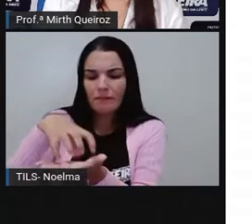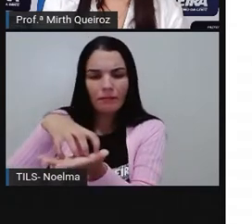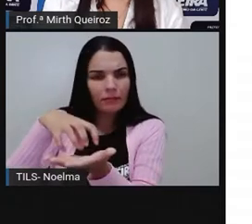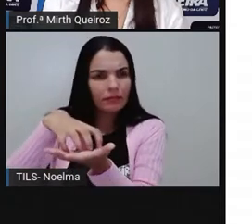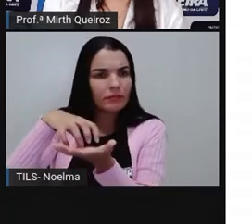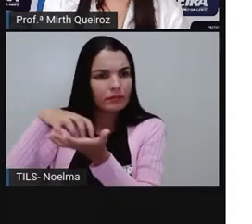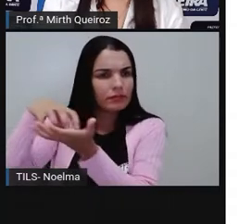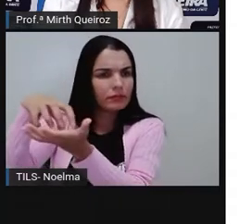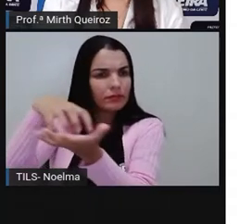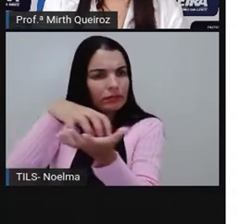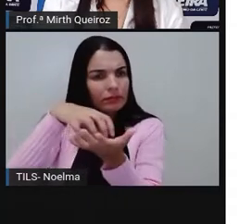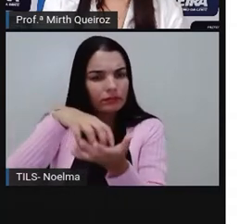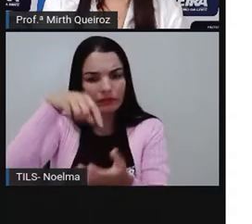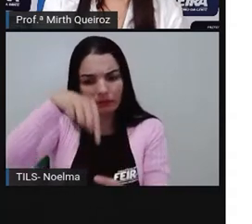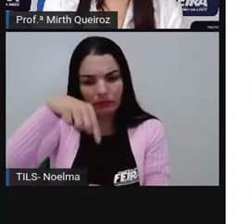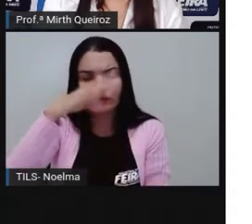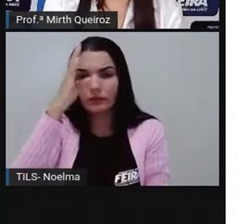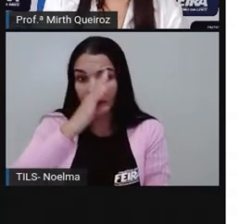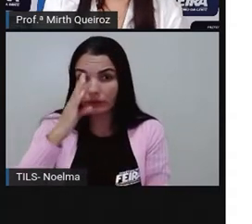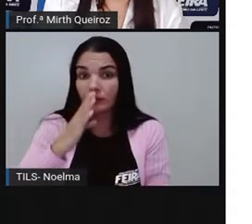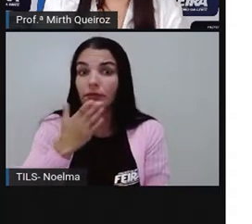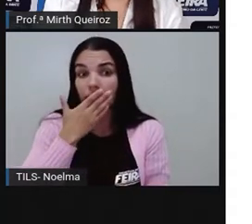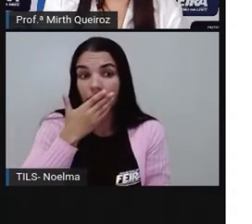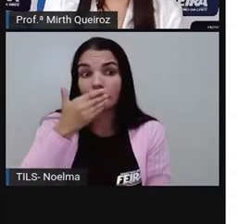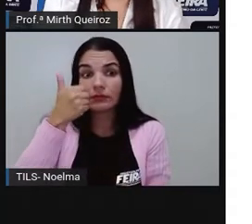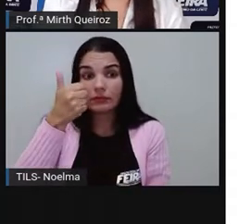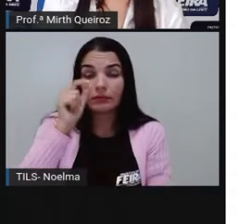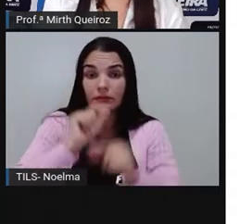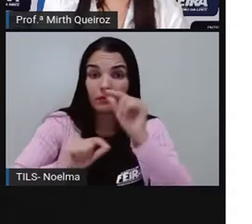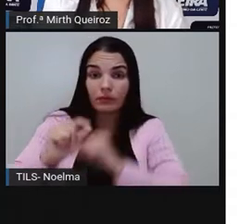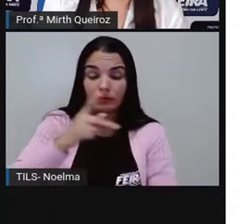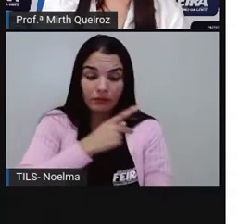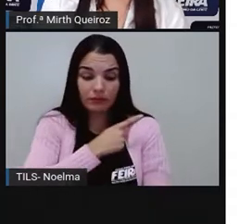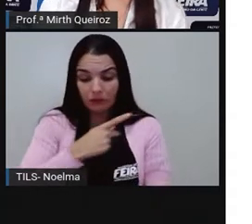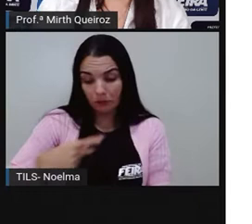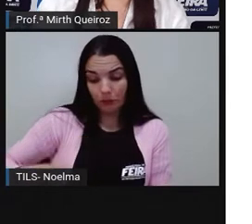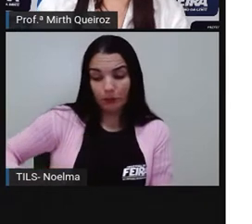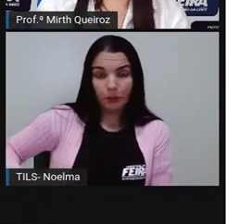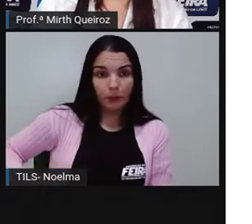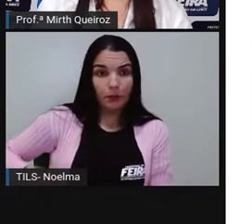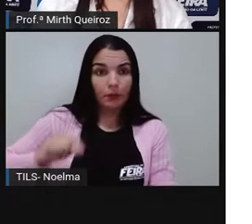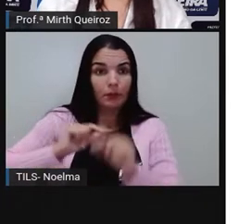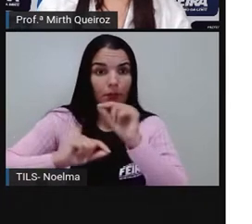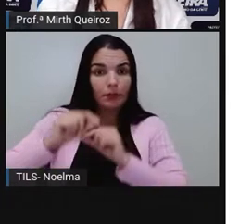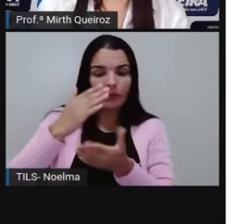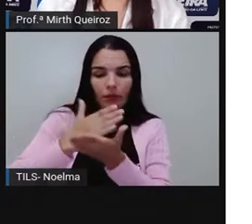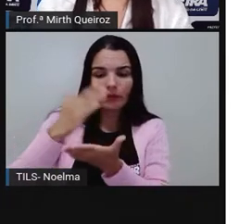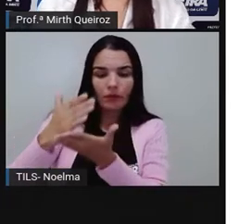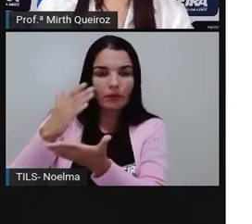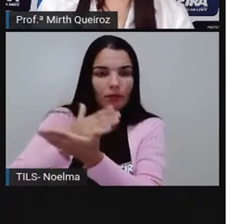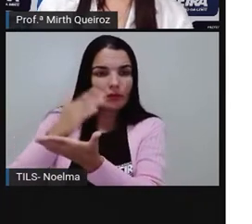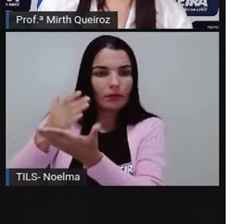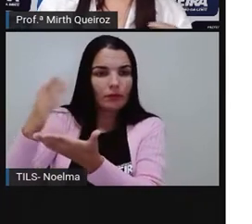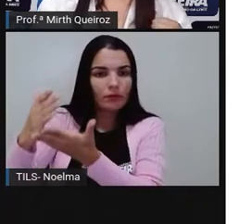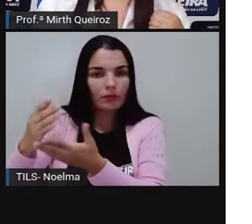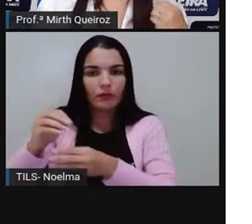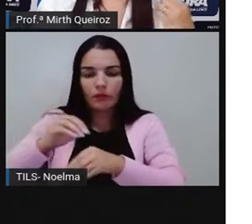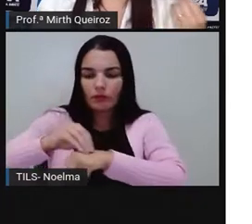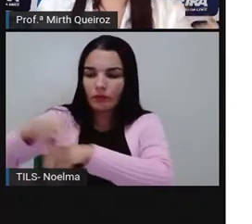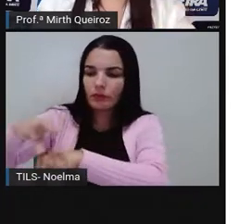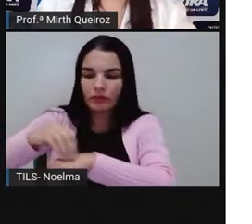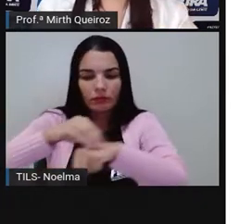órgão centralizador dentro do Brasil seria a própria presidência, né? E da presidência vai se dividindo ali as